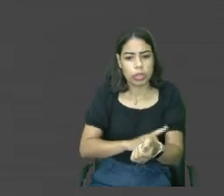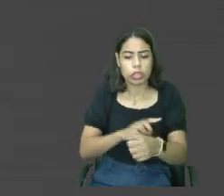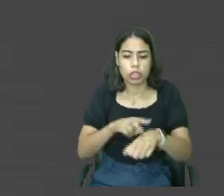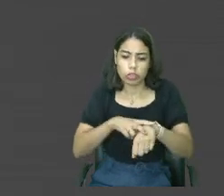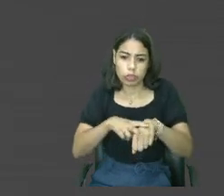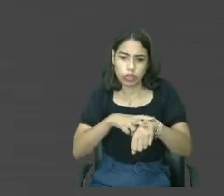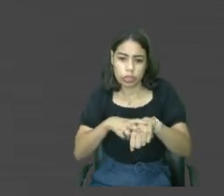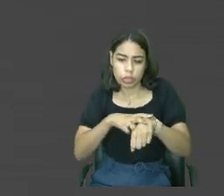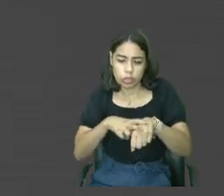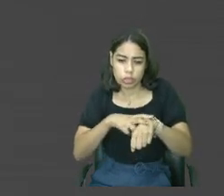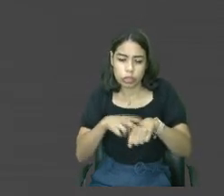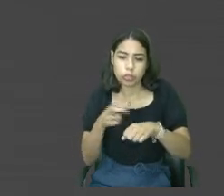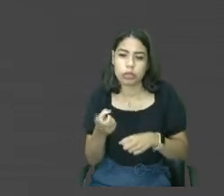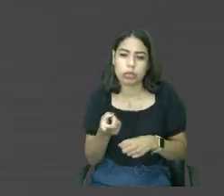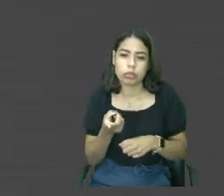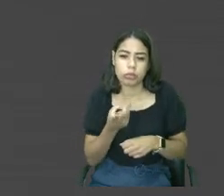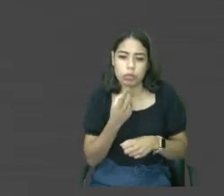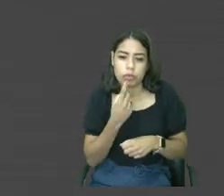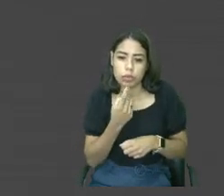vermelhinho as neoplasias.